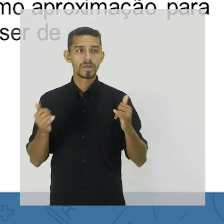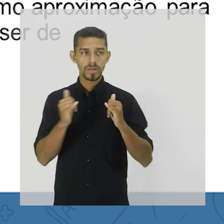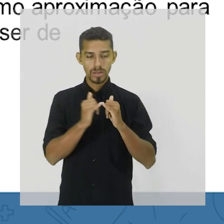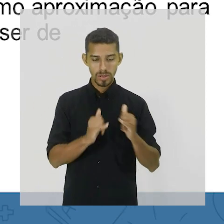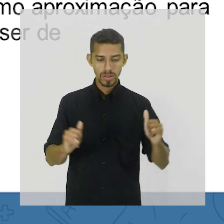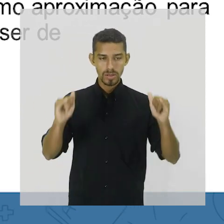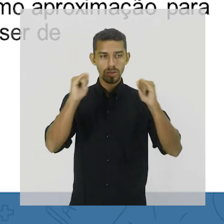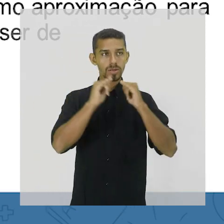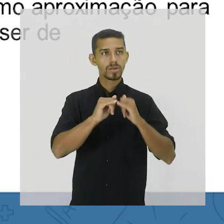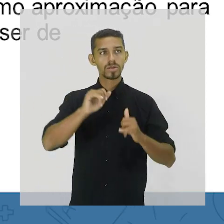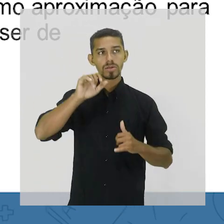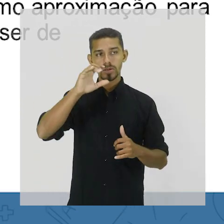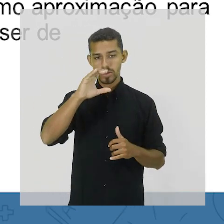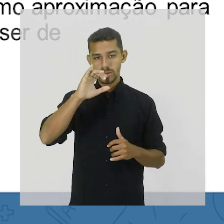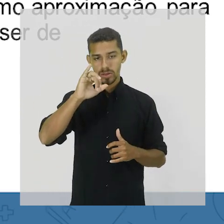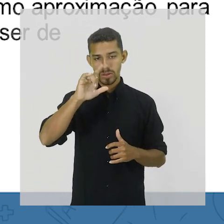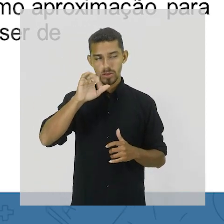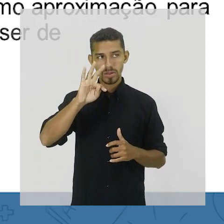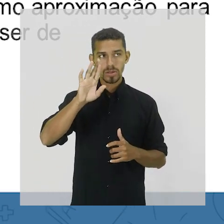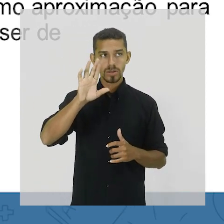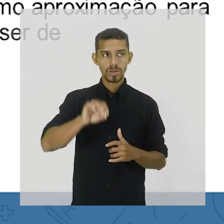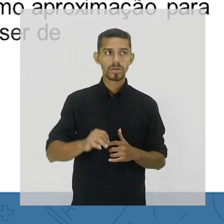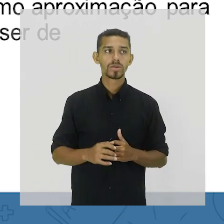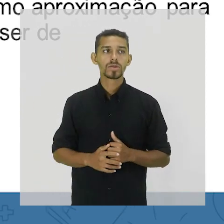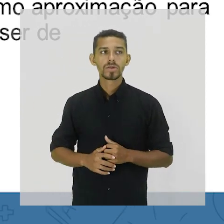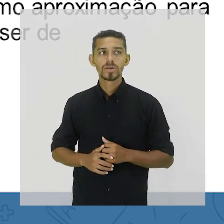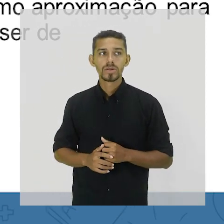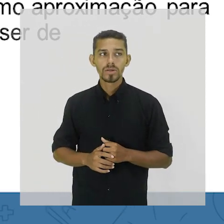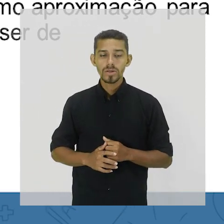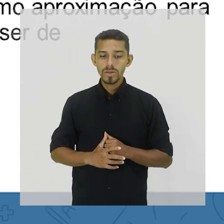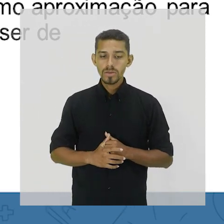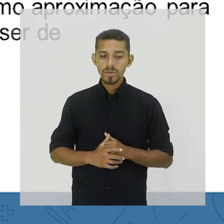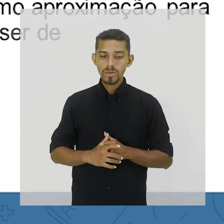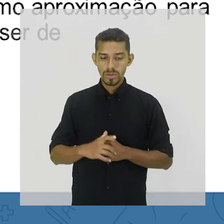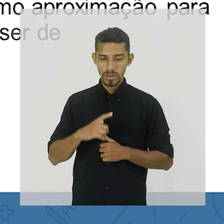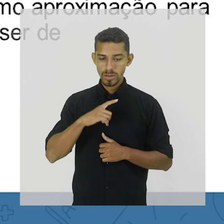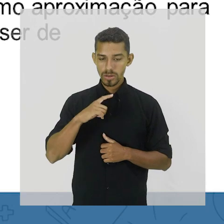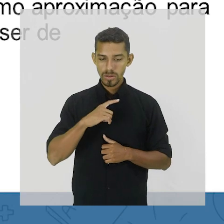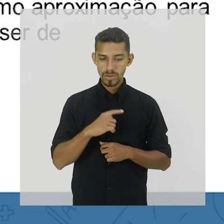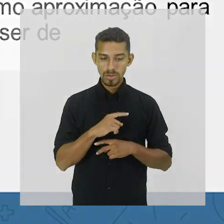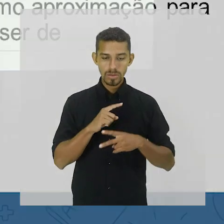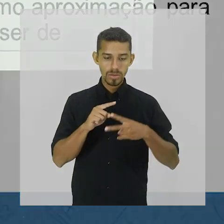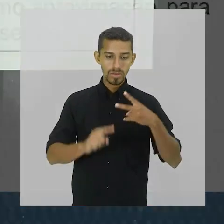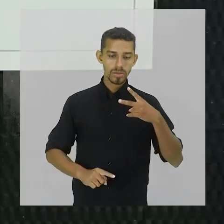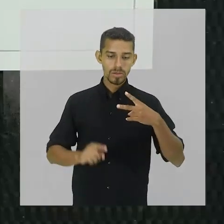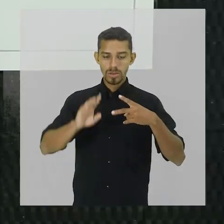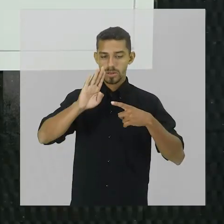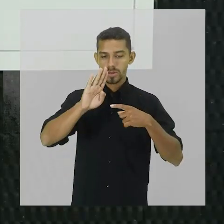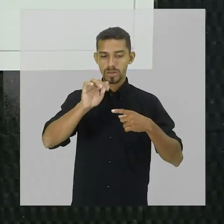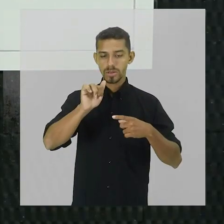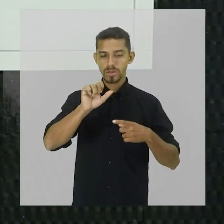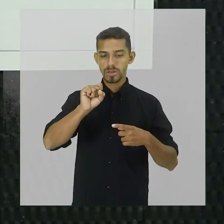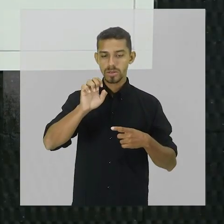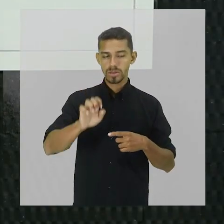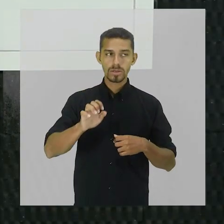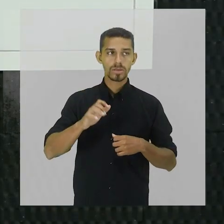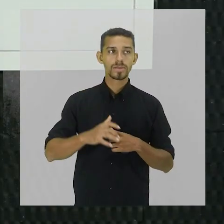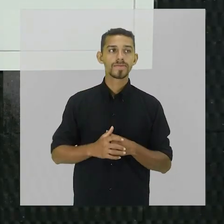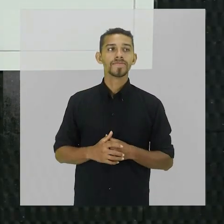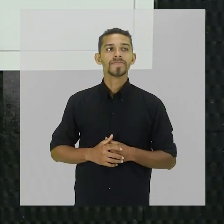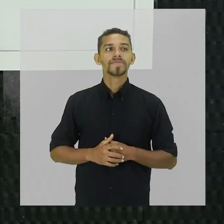que cilindro, essa figura aqui que você tem 2 bases circulares. Ó. Você tem aqui,